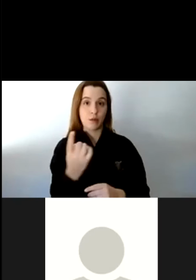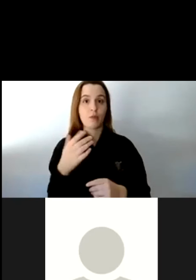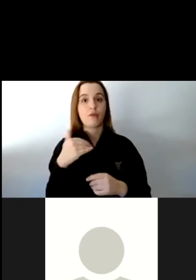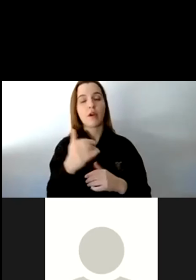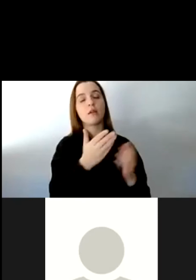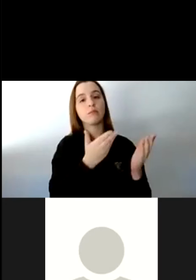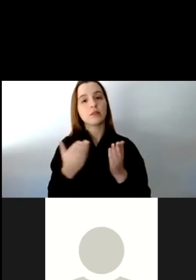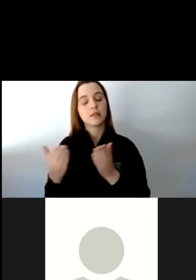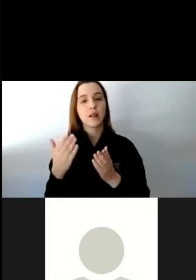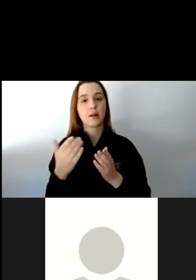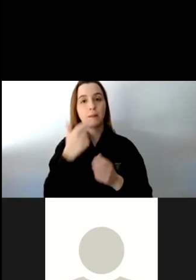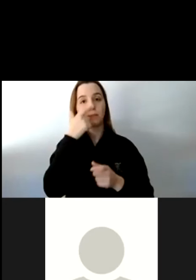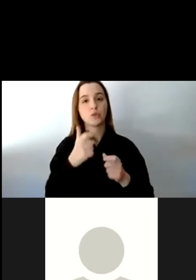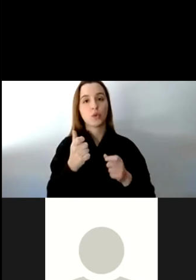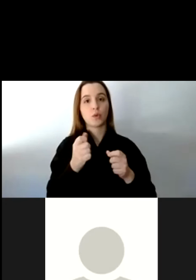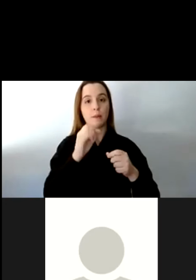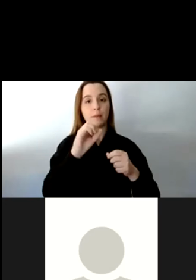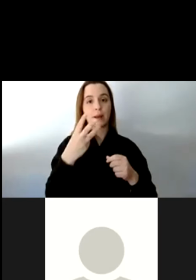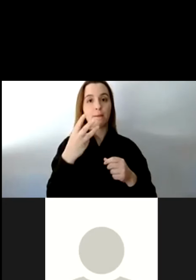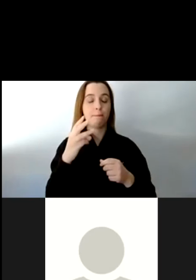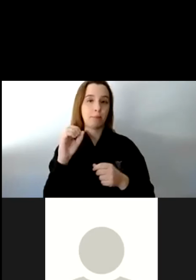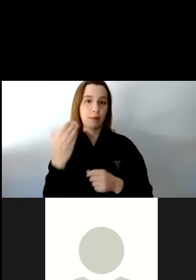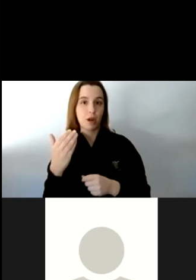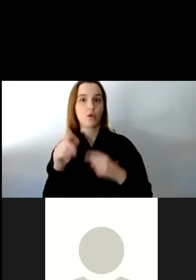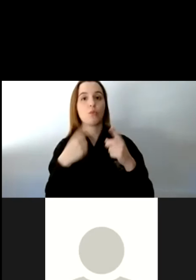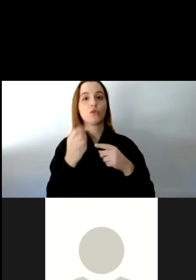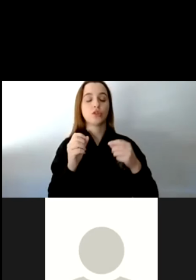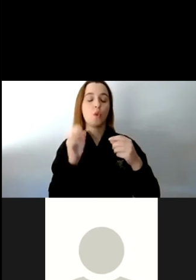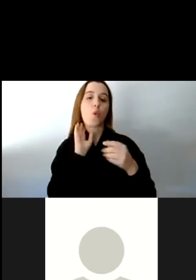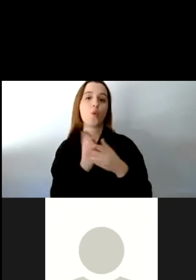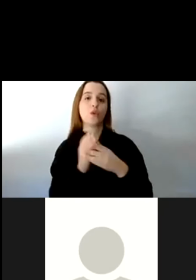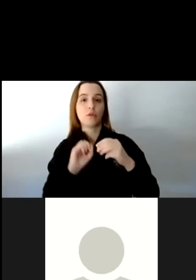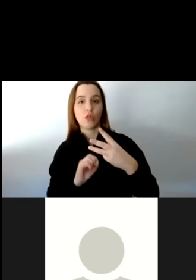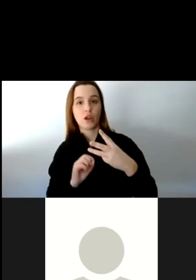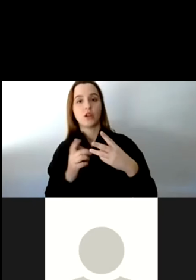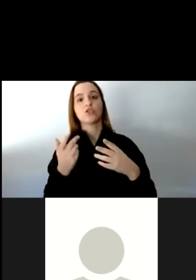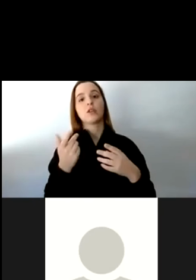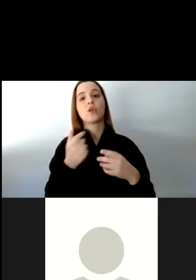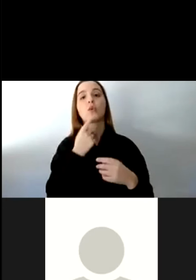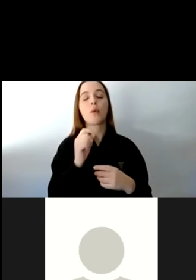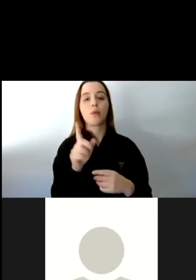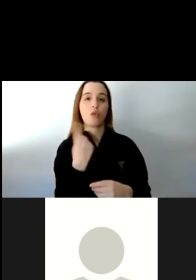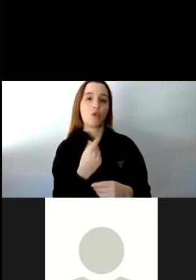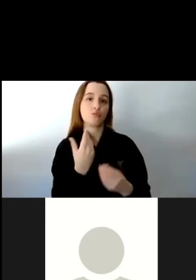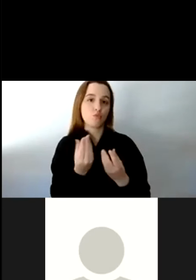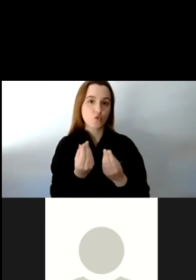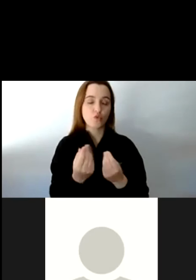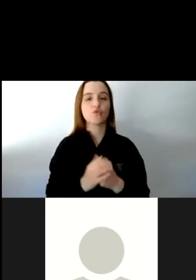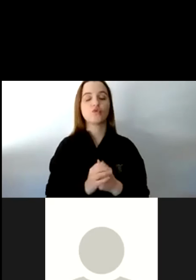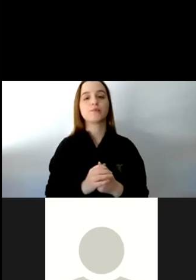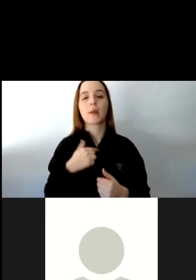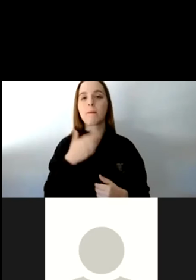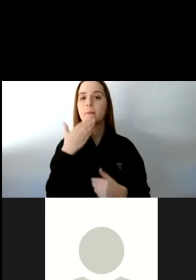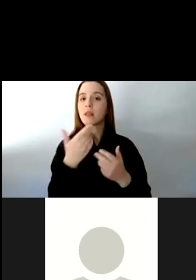e os 3 últimos oradores deste painel, que se intitula Somos Muitos, e pedimos também a todos aqueles que